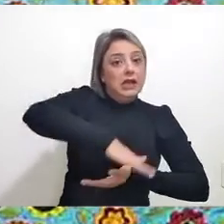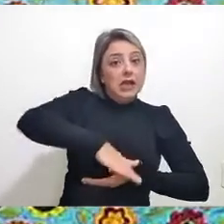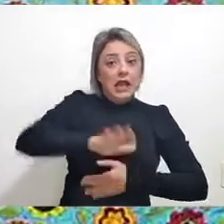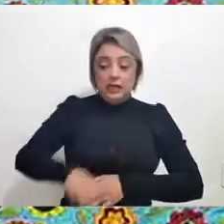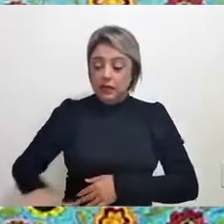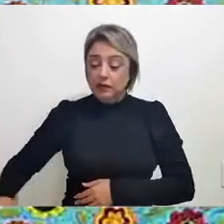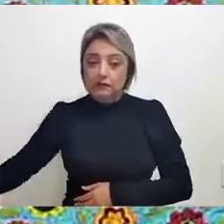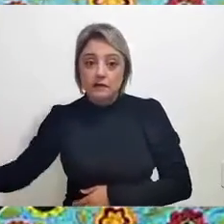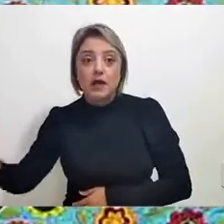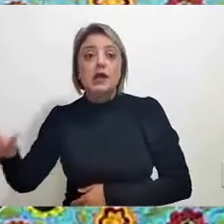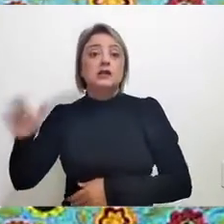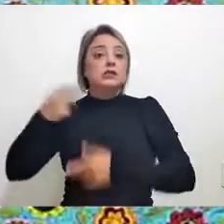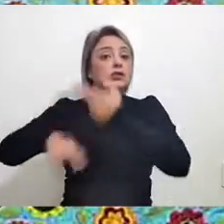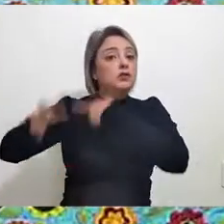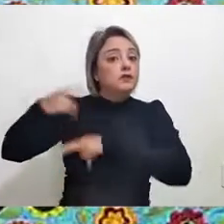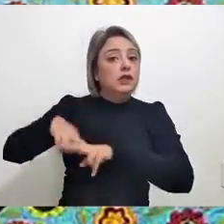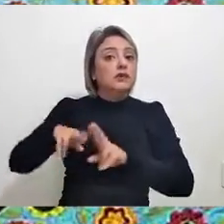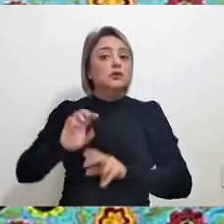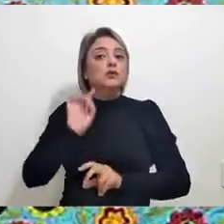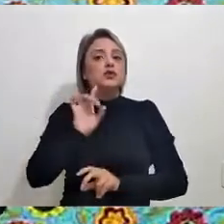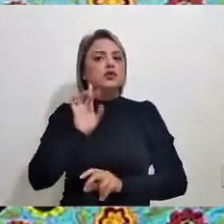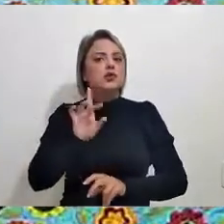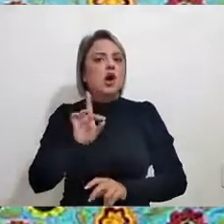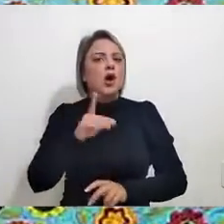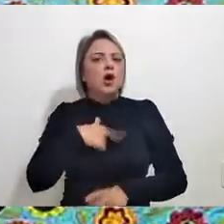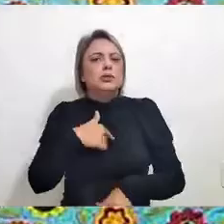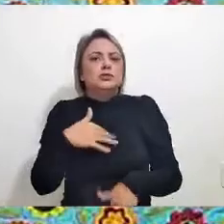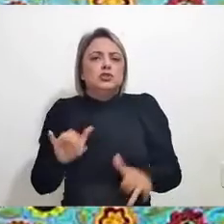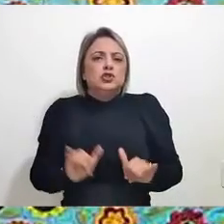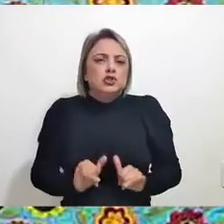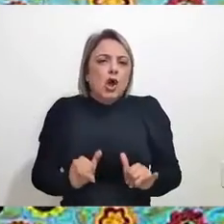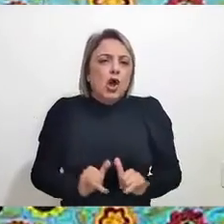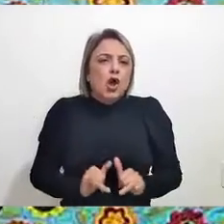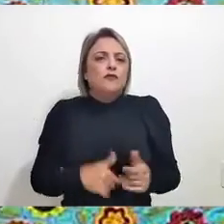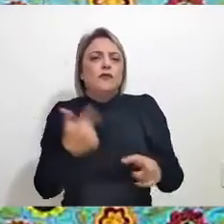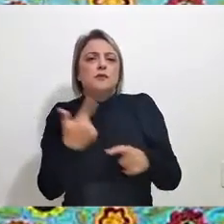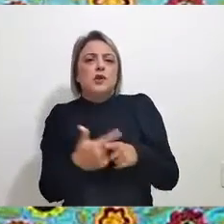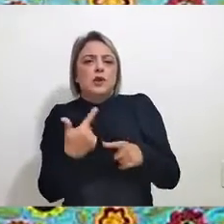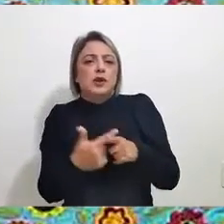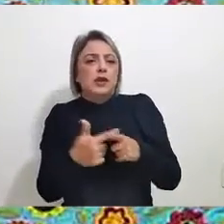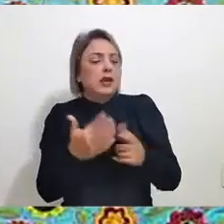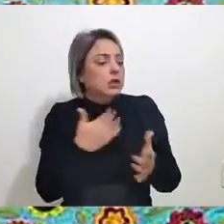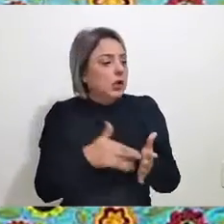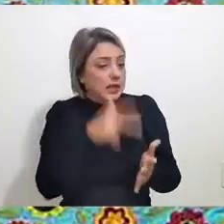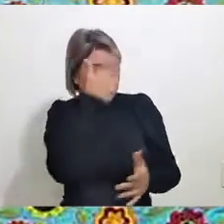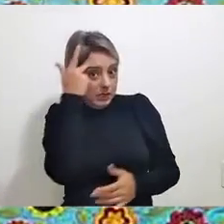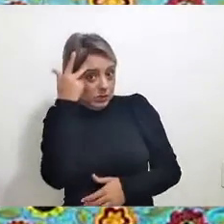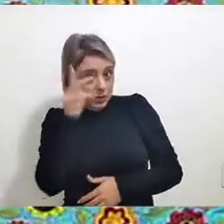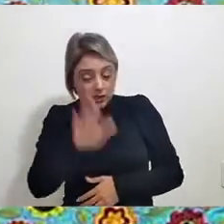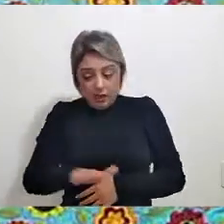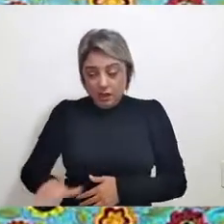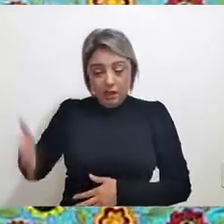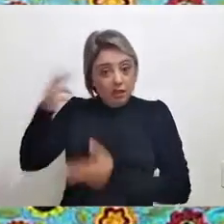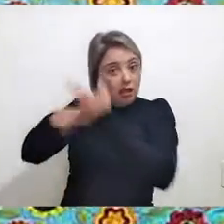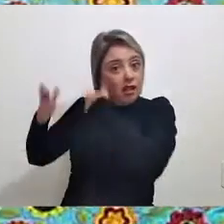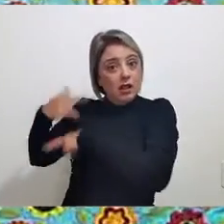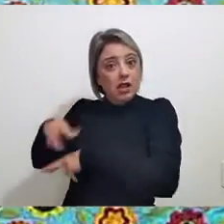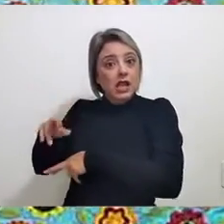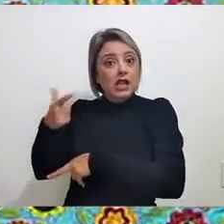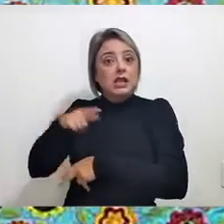considerou inconstitucional. Tinha um projeto parecido de um estado, que era essa. Basicamente, né, a lei da mordaça,